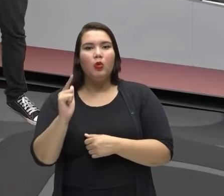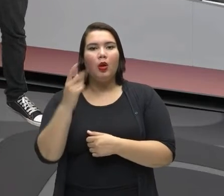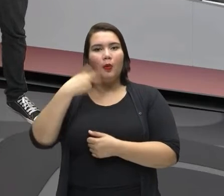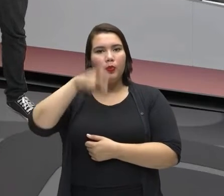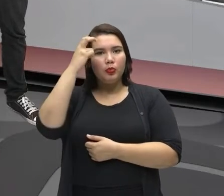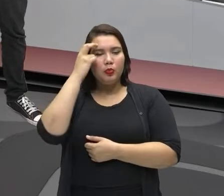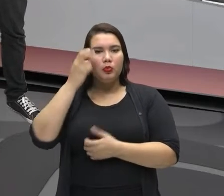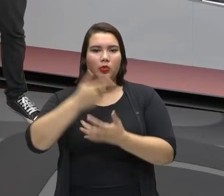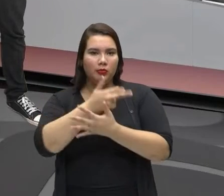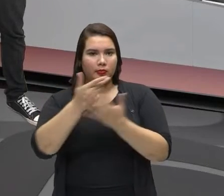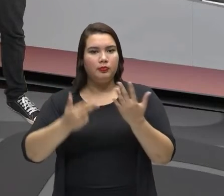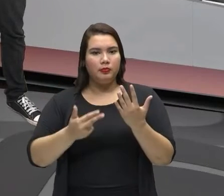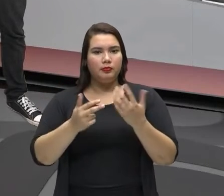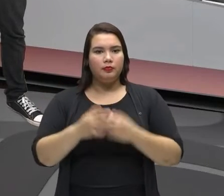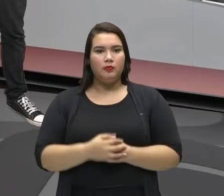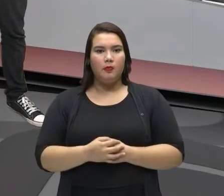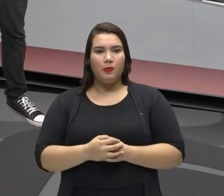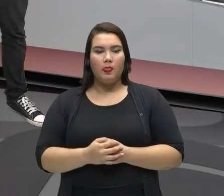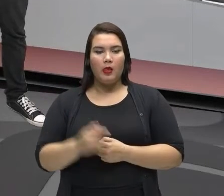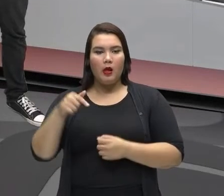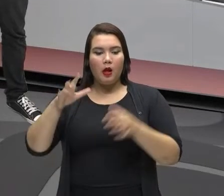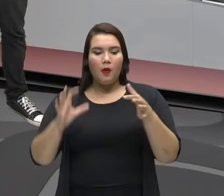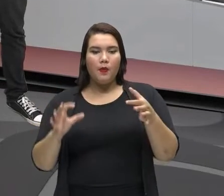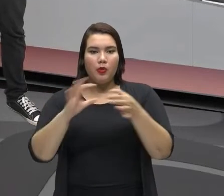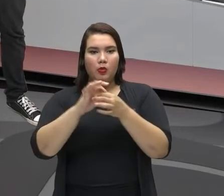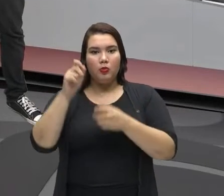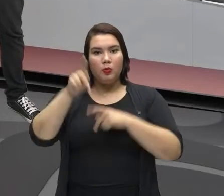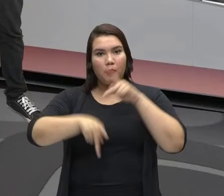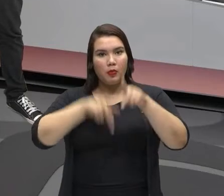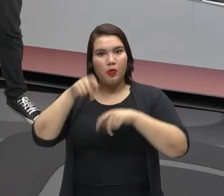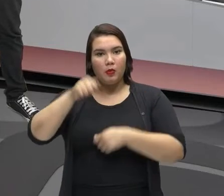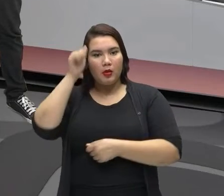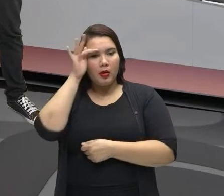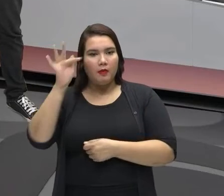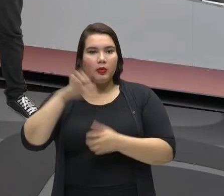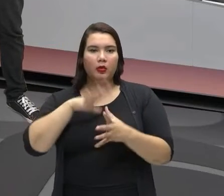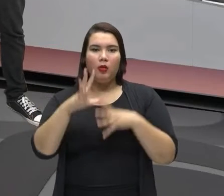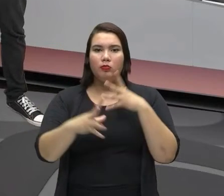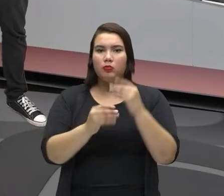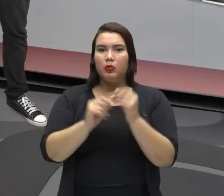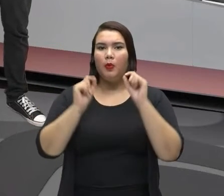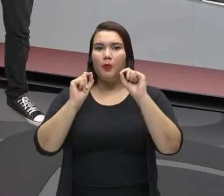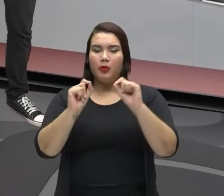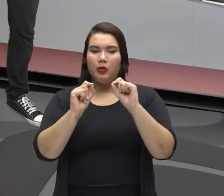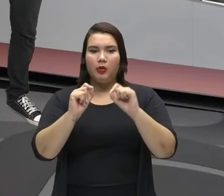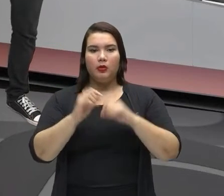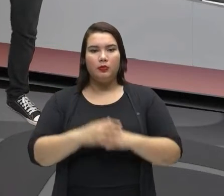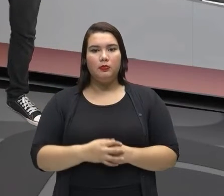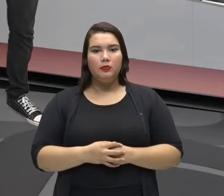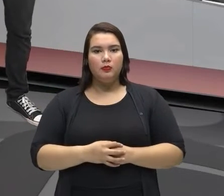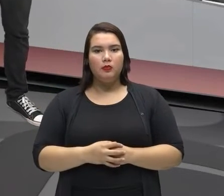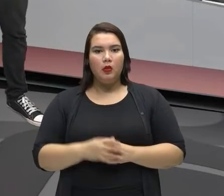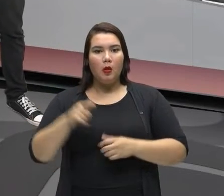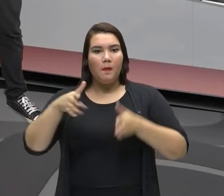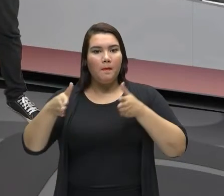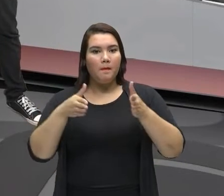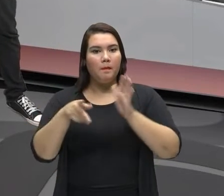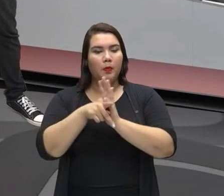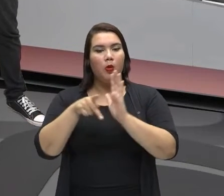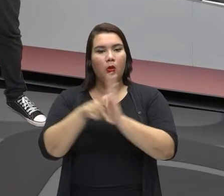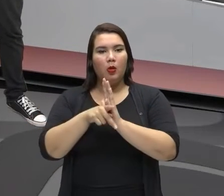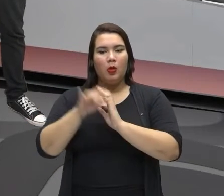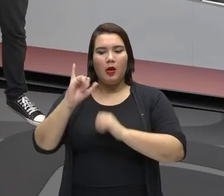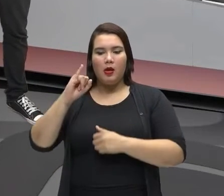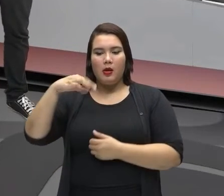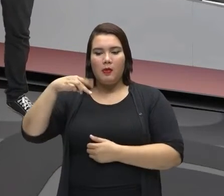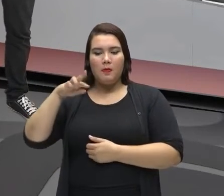a islamização dos povos africanos acabou colaborando com o enfraquecimento do Império de Gana, e